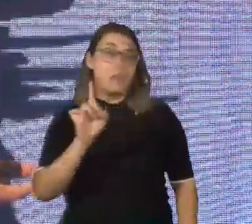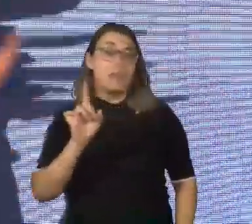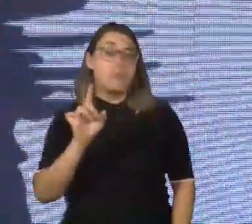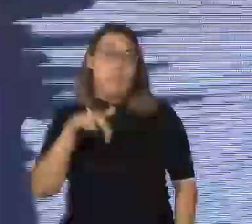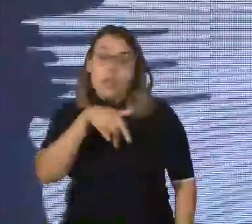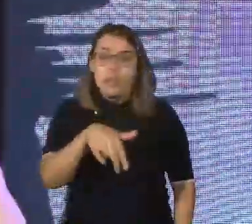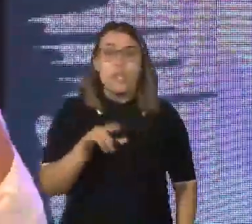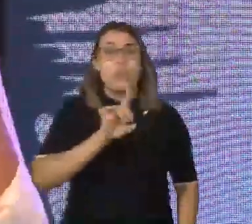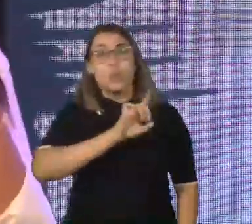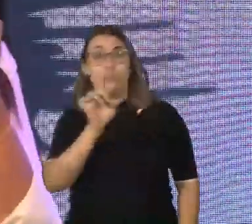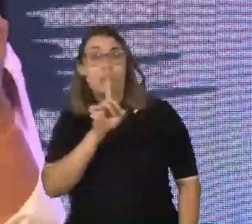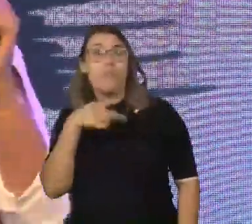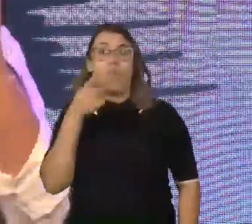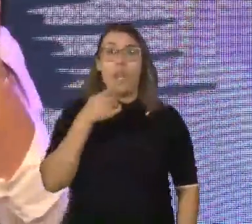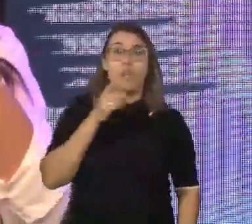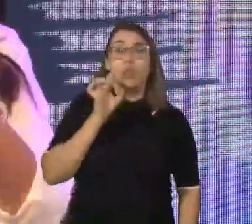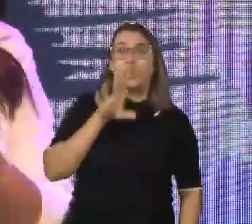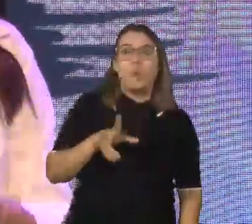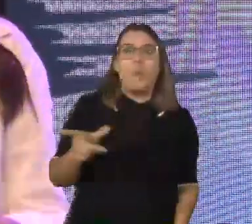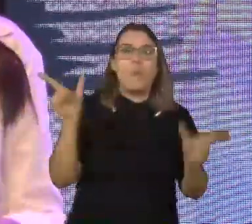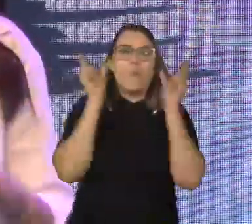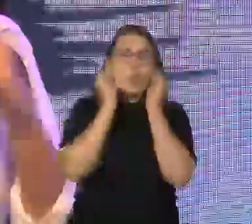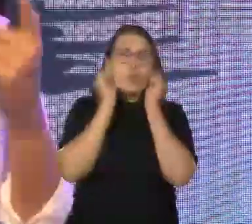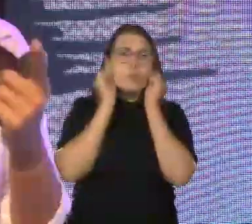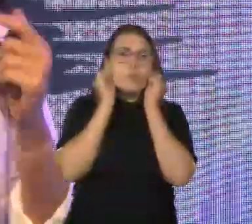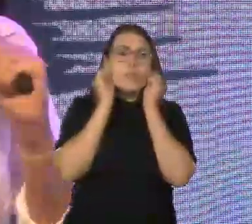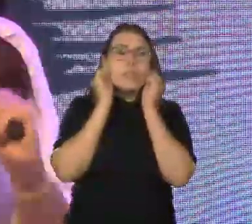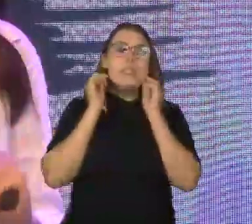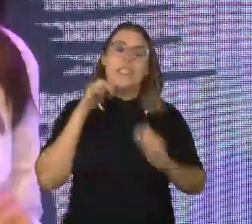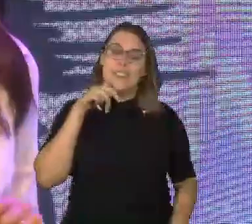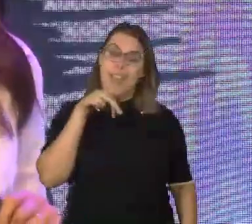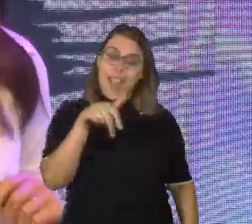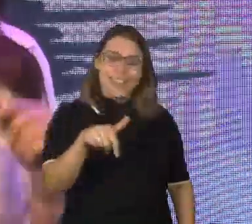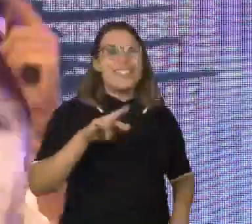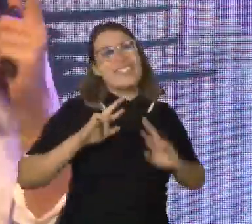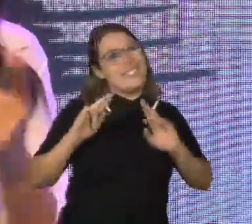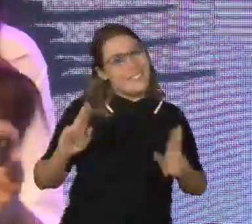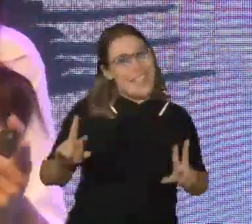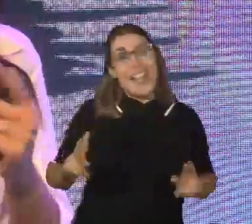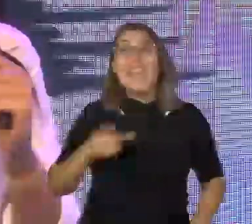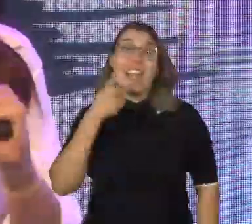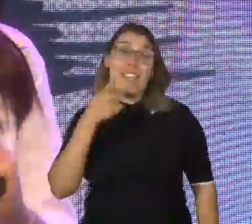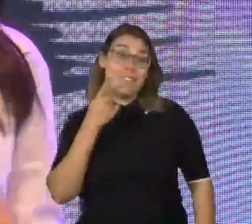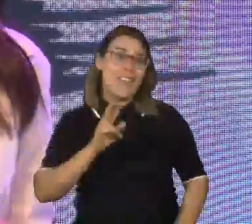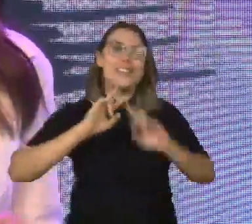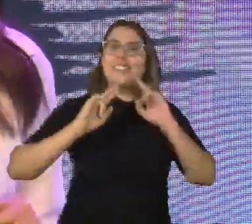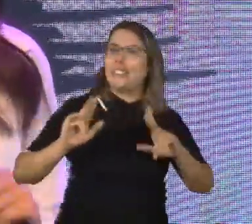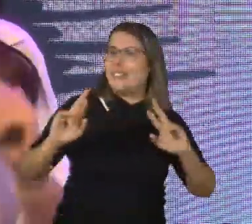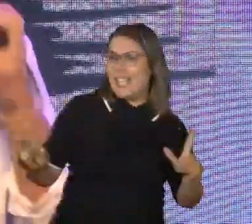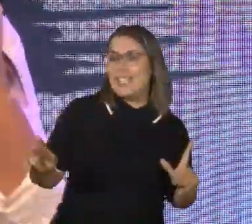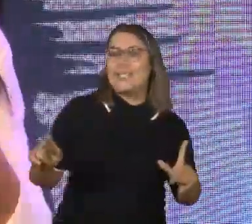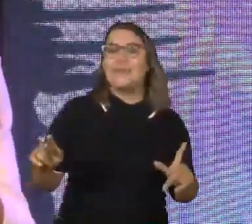fala, ou ele só não escuta como você. Ele anda de uma maneira diferente, ele fala de uma maneira